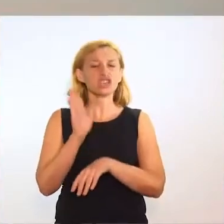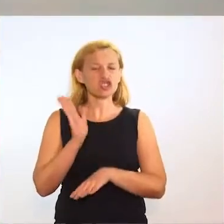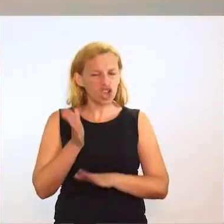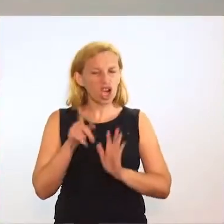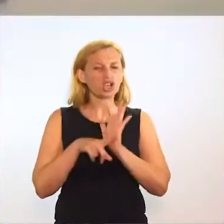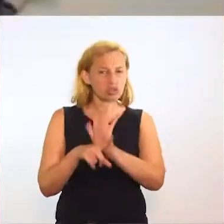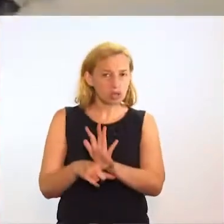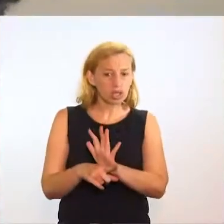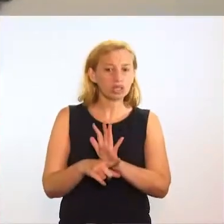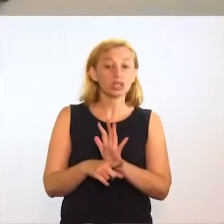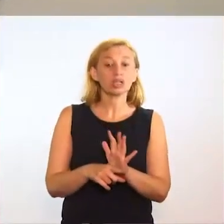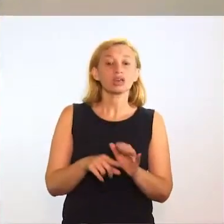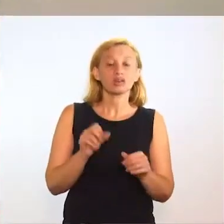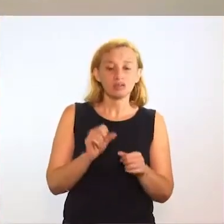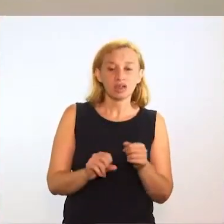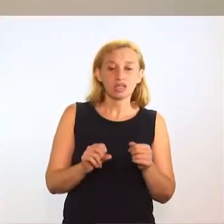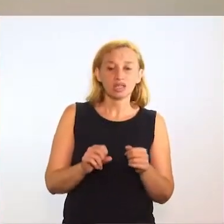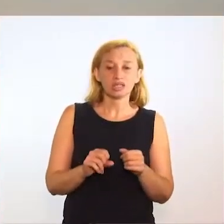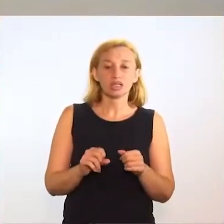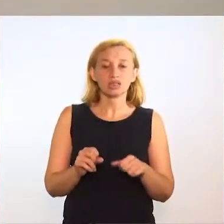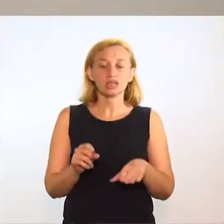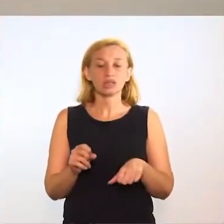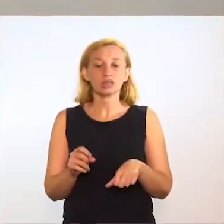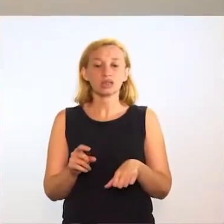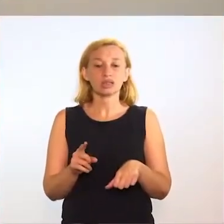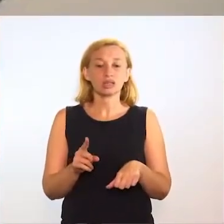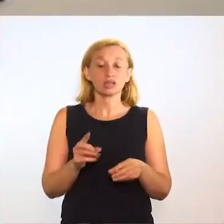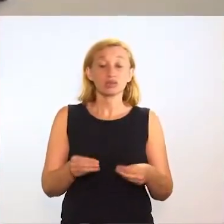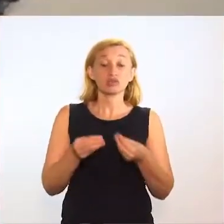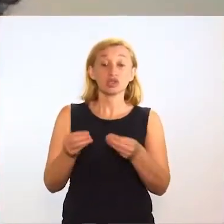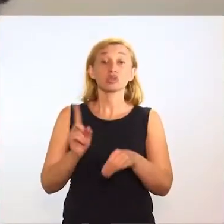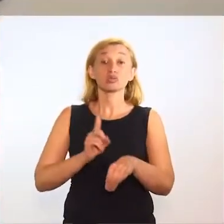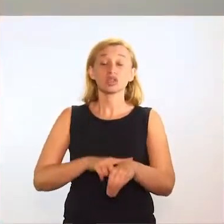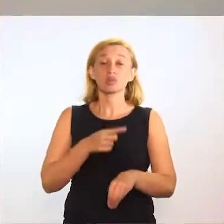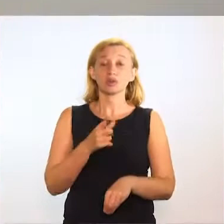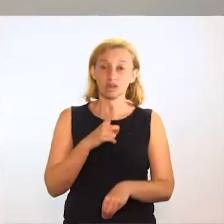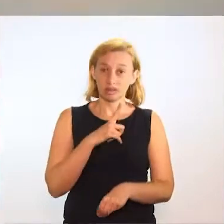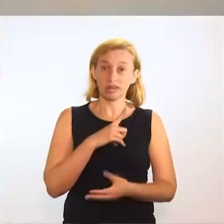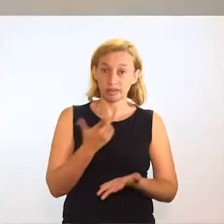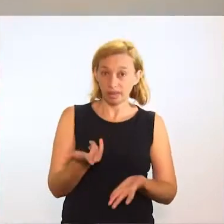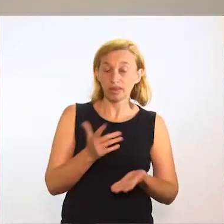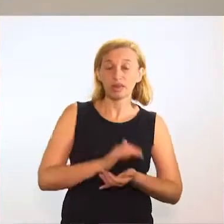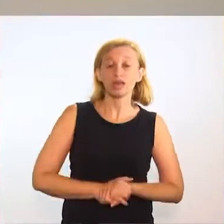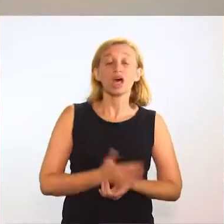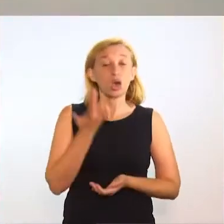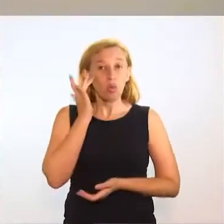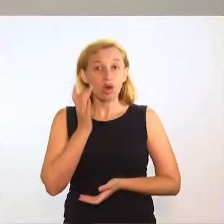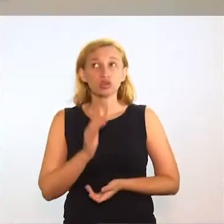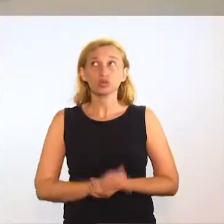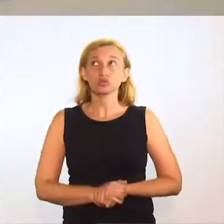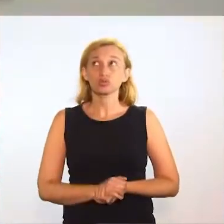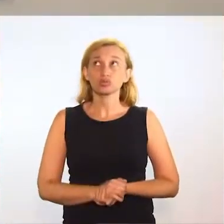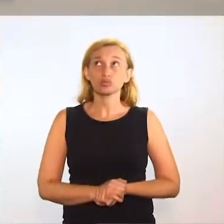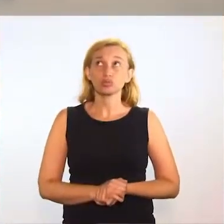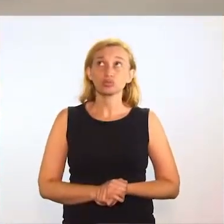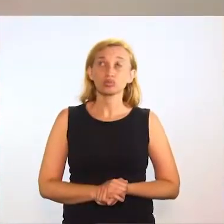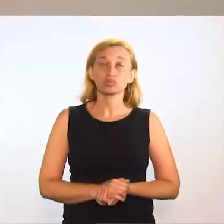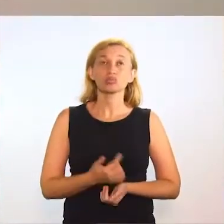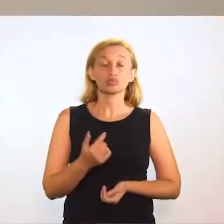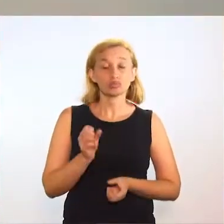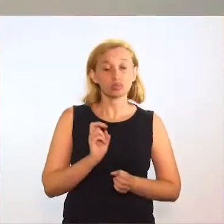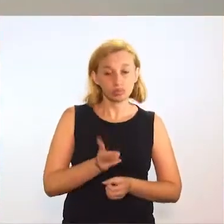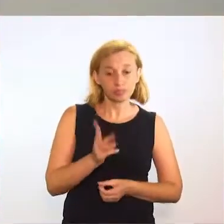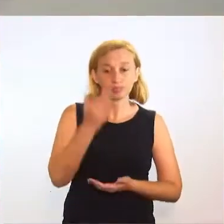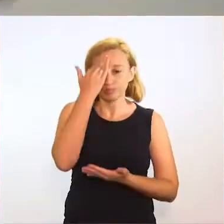faz, já está ajudando, né? Fazendo com que aquilo que a gente faz tenha força e relevância, né? Então, acho